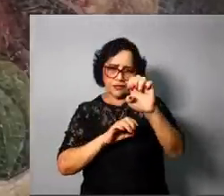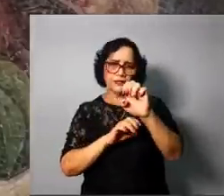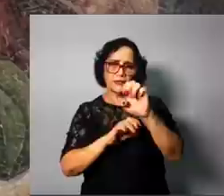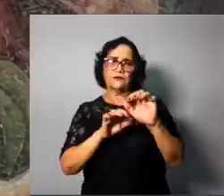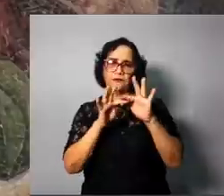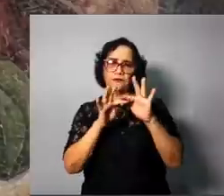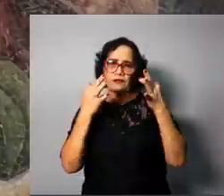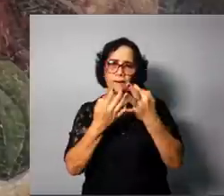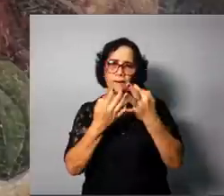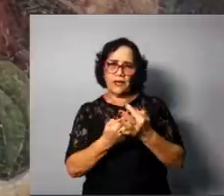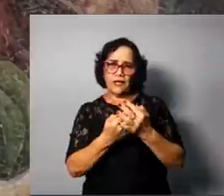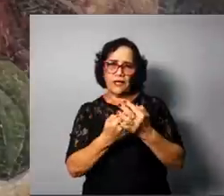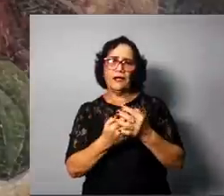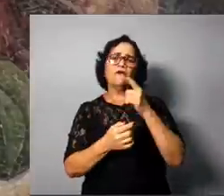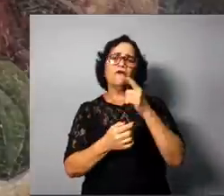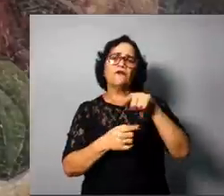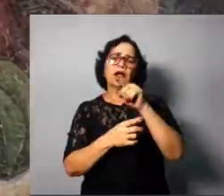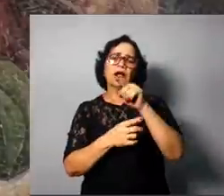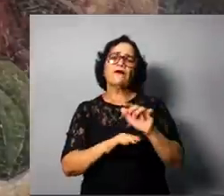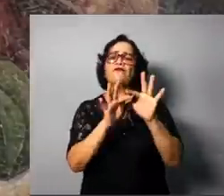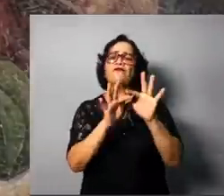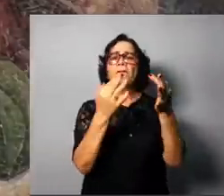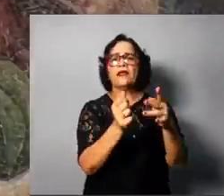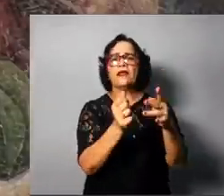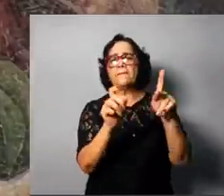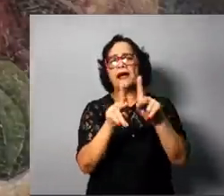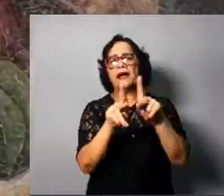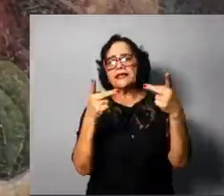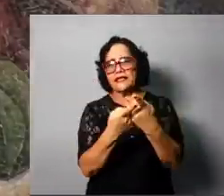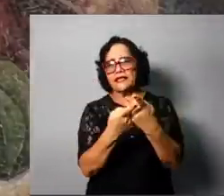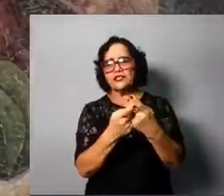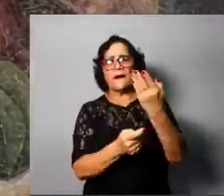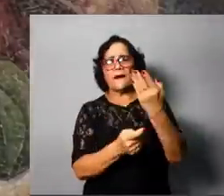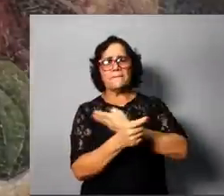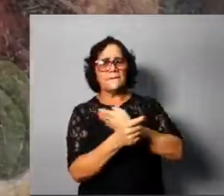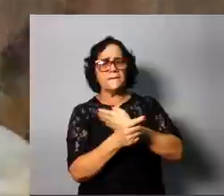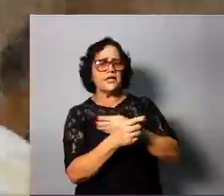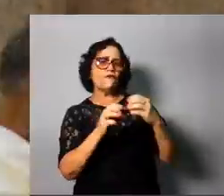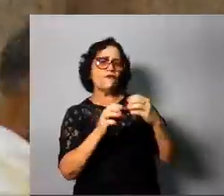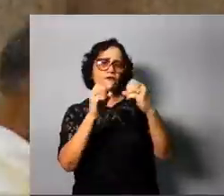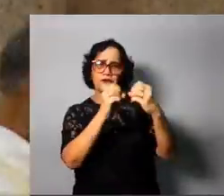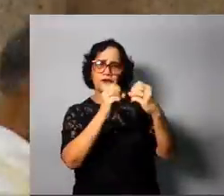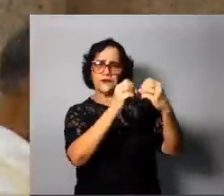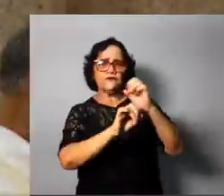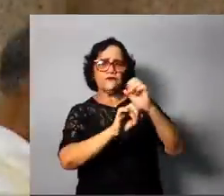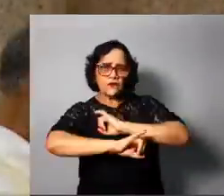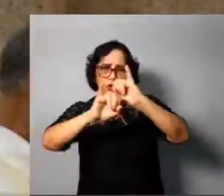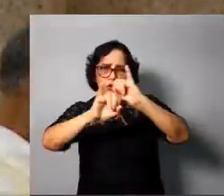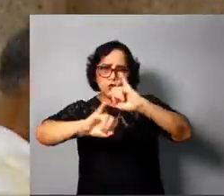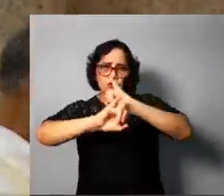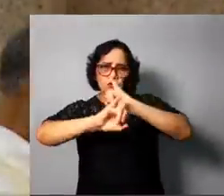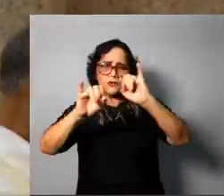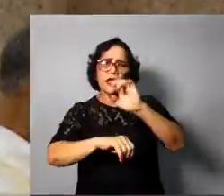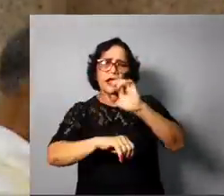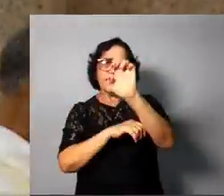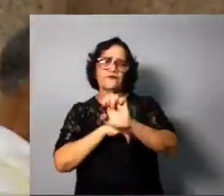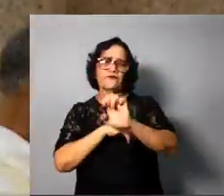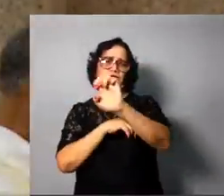próximas, nossos parentes, amigos, vizinhos, anunciar este evangelho.